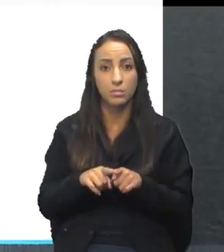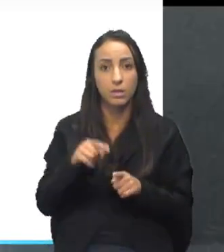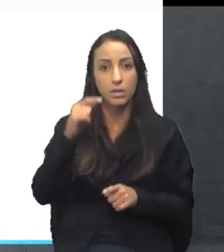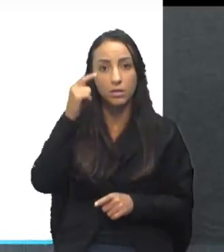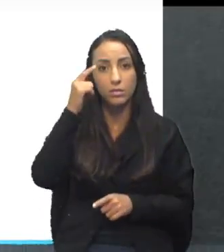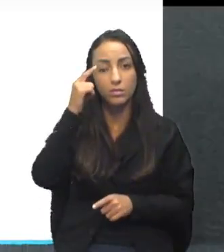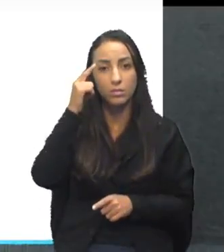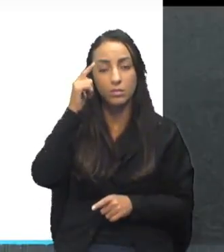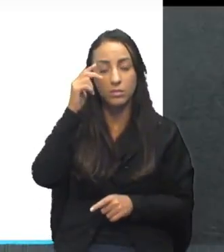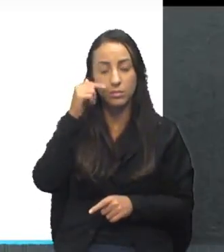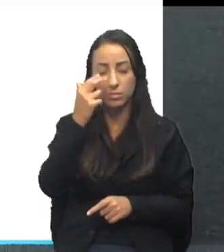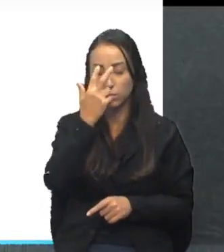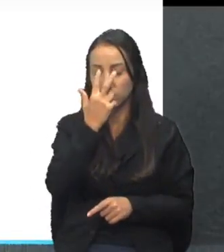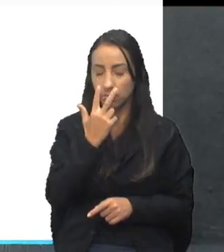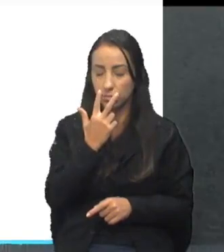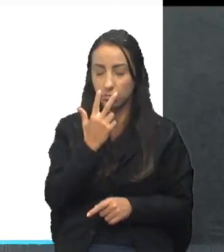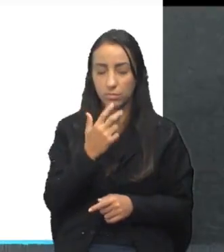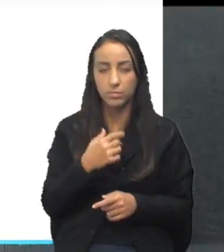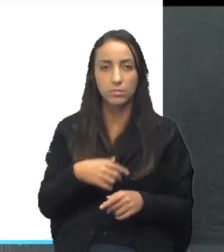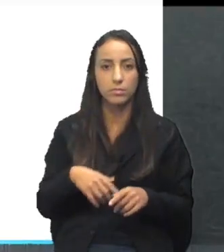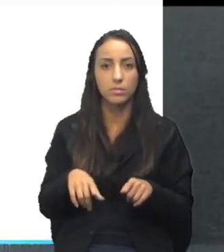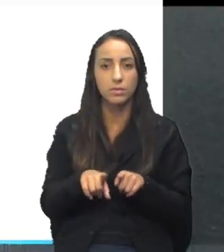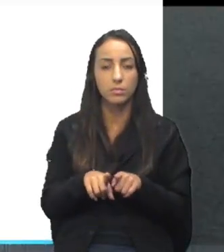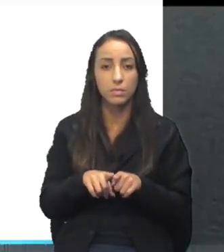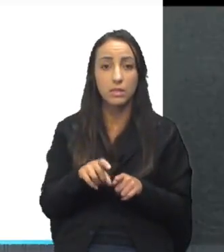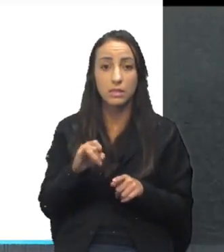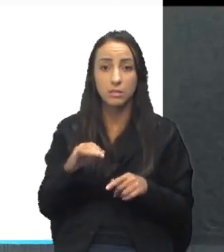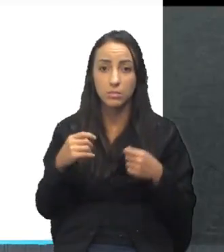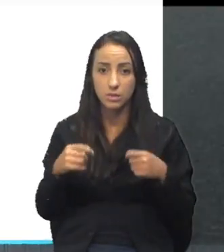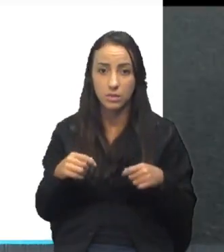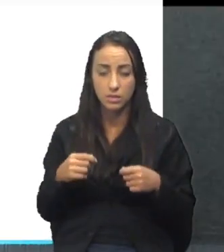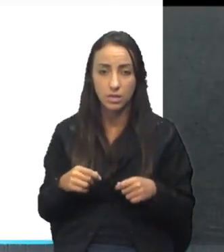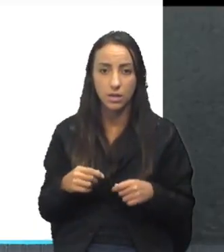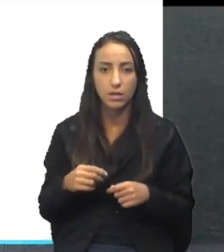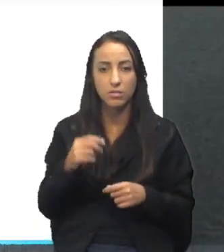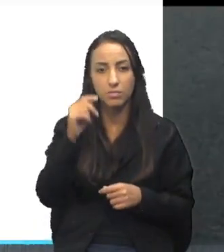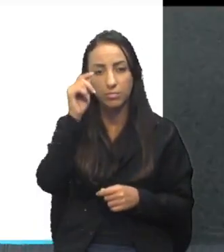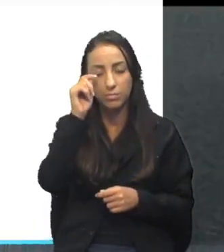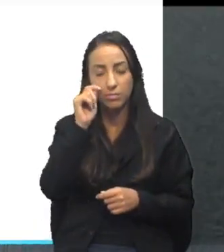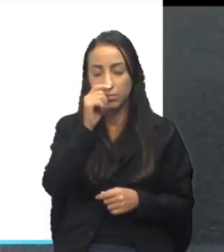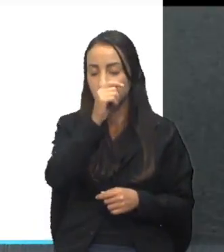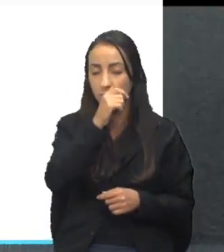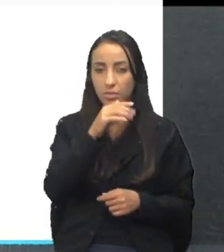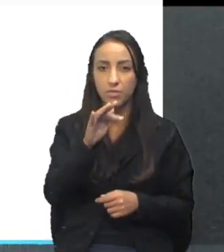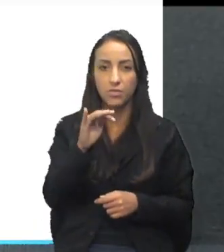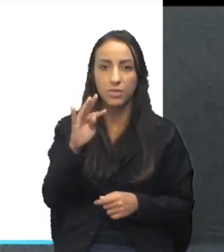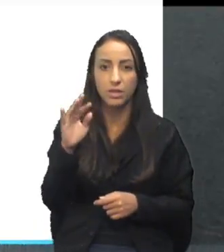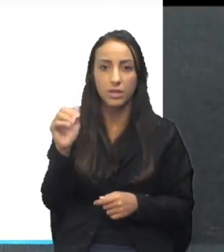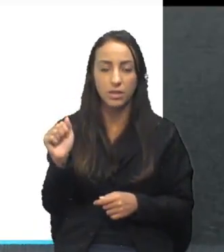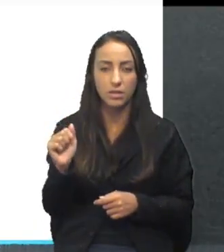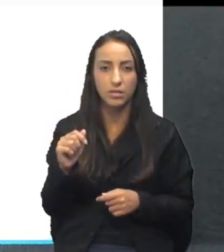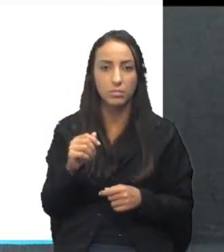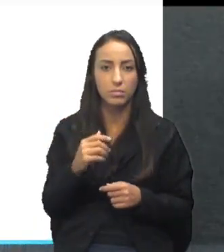pálpebras fechadas e, se necessário, como eu disse, usar fitas ou fazer a fixação da